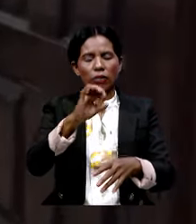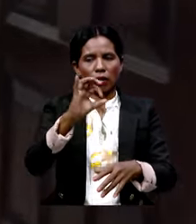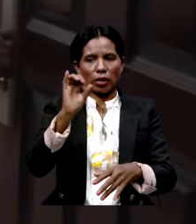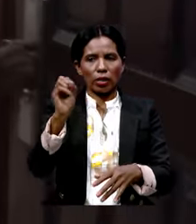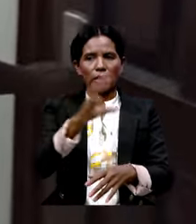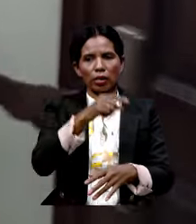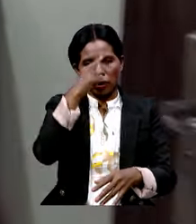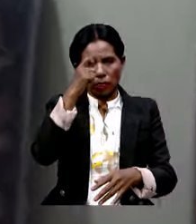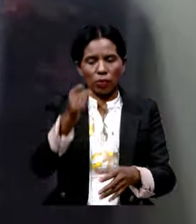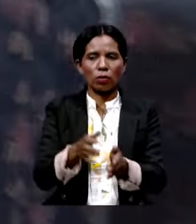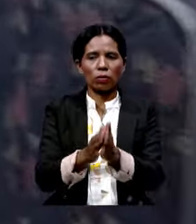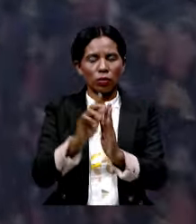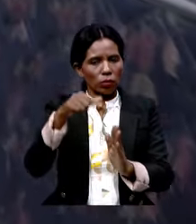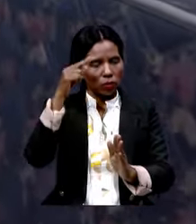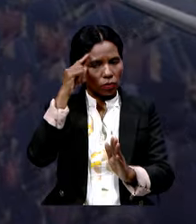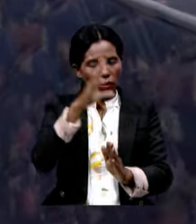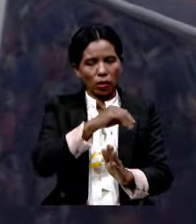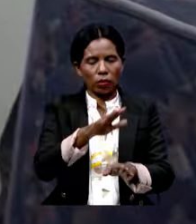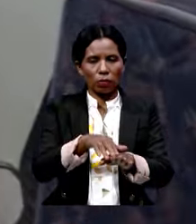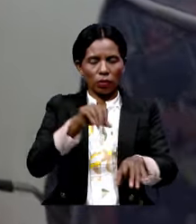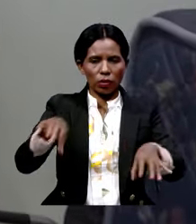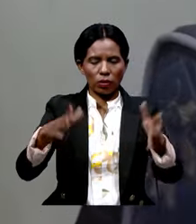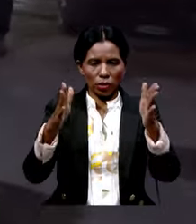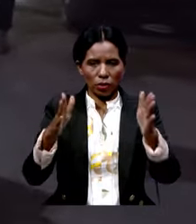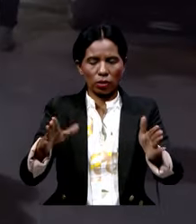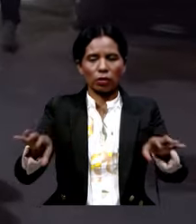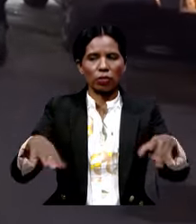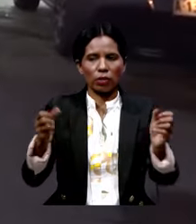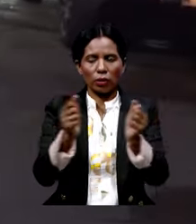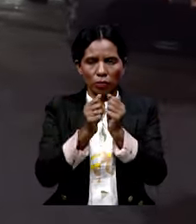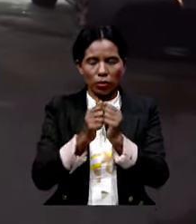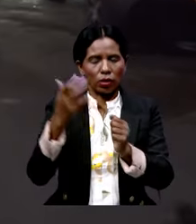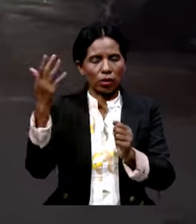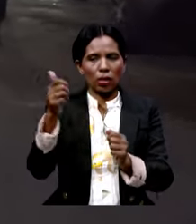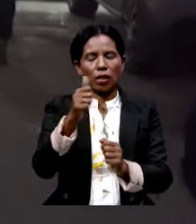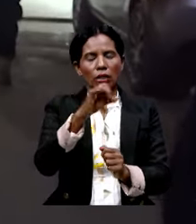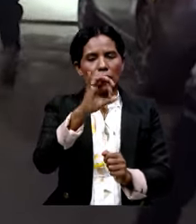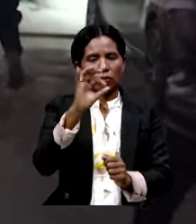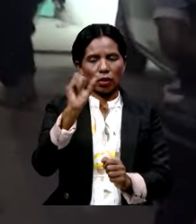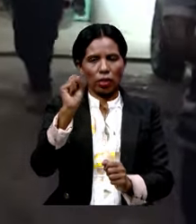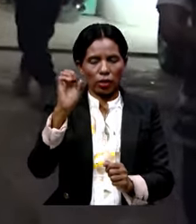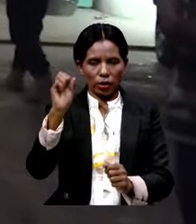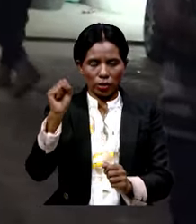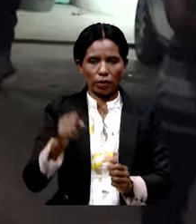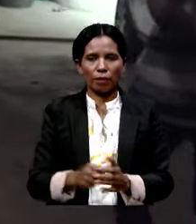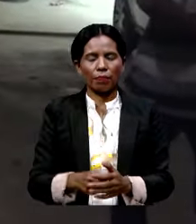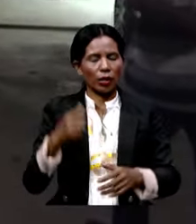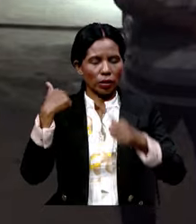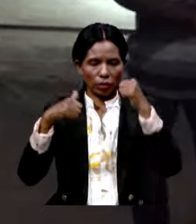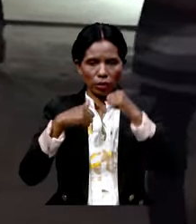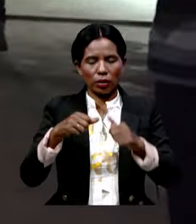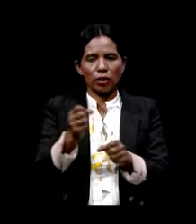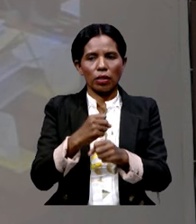também no seu governo a recruta funcionário ou de bele reforça serviço e a IFAESA. Atividade de inspeção na fiscalização